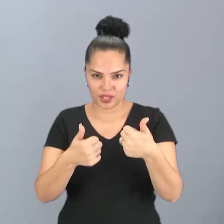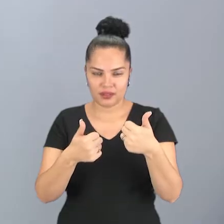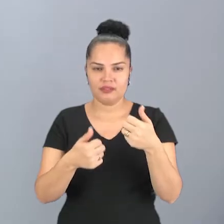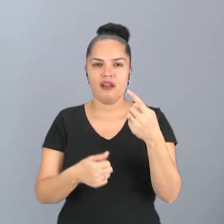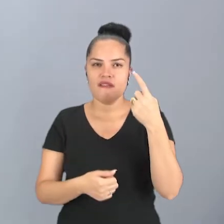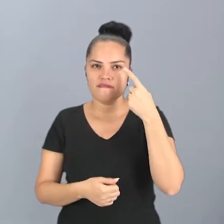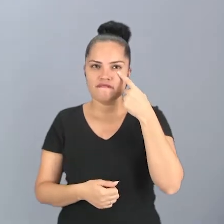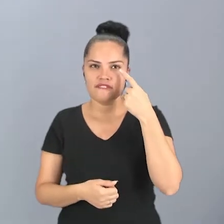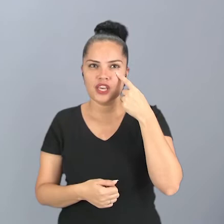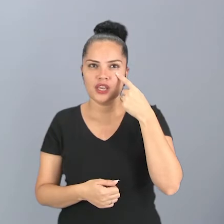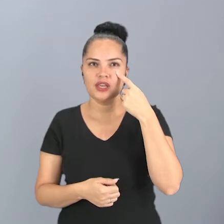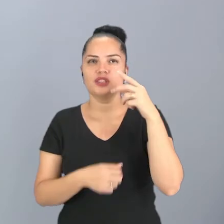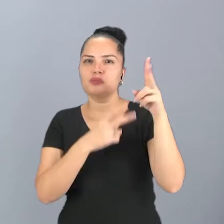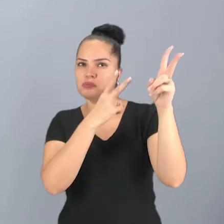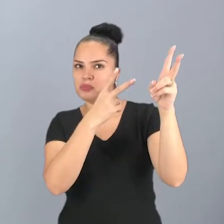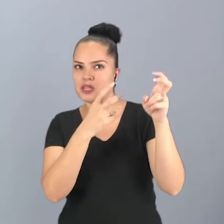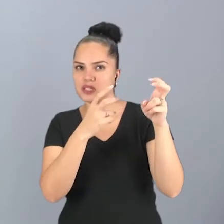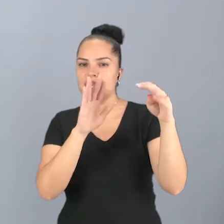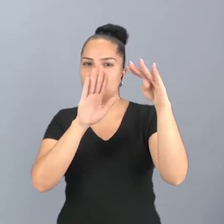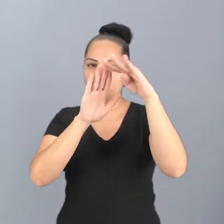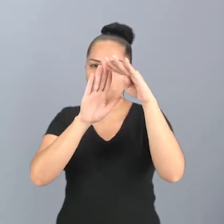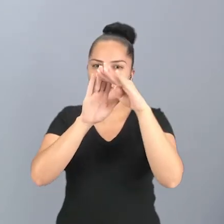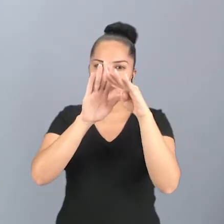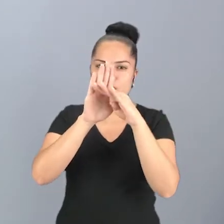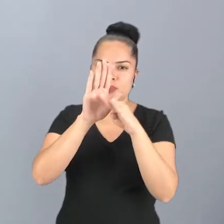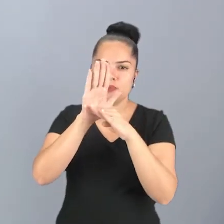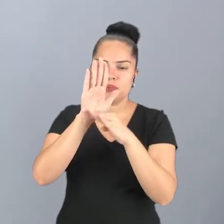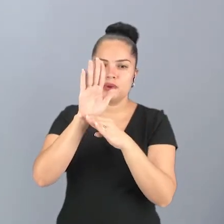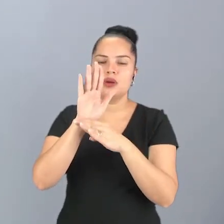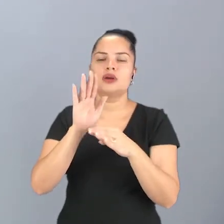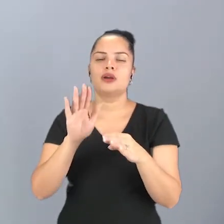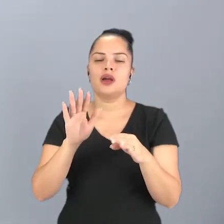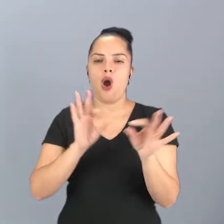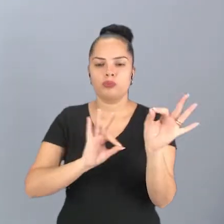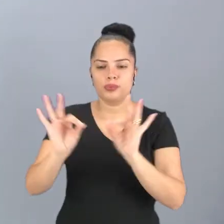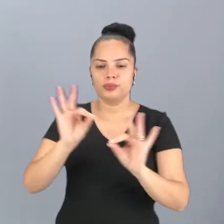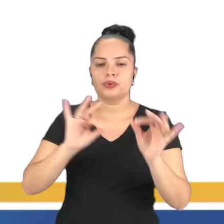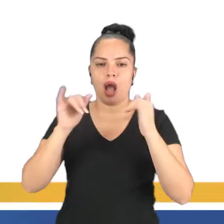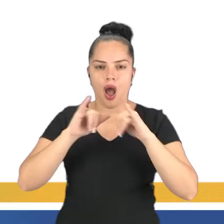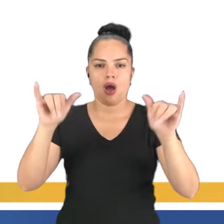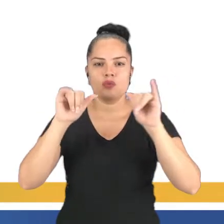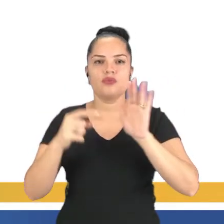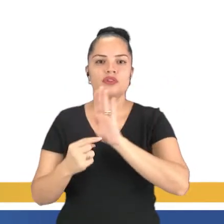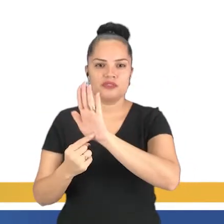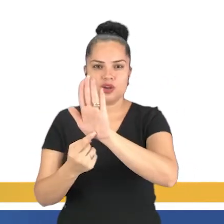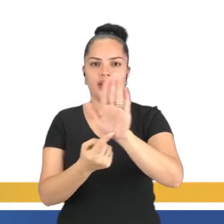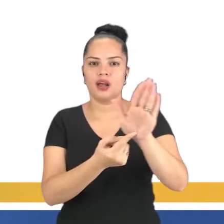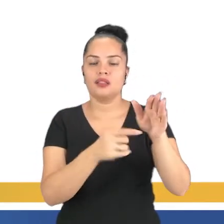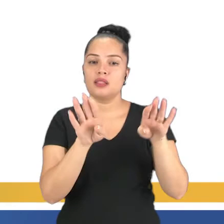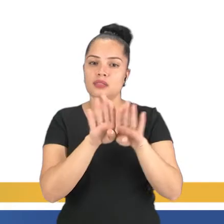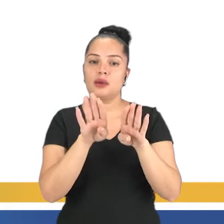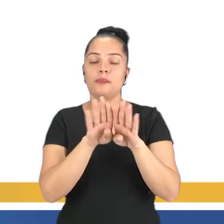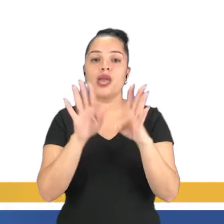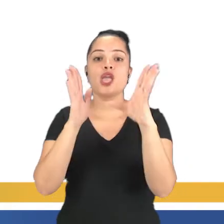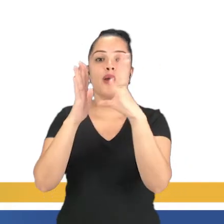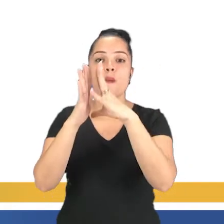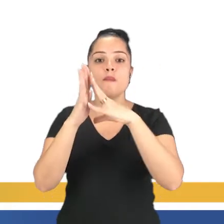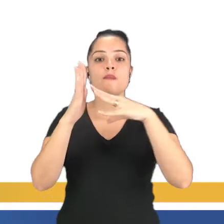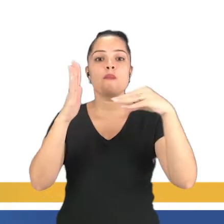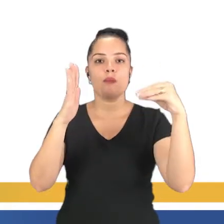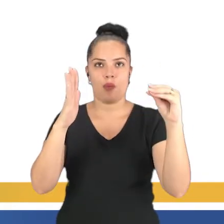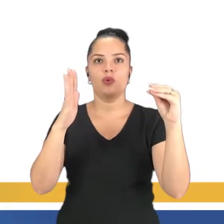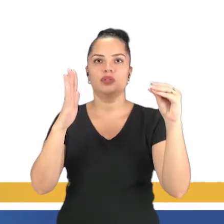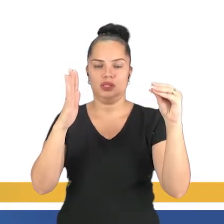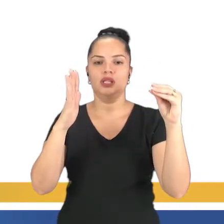cada item desse na hora de fazer a produção do seu infográfico. Vejamos, então, alguns modelos